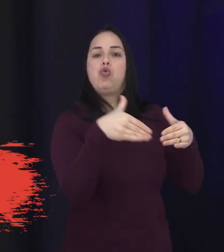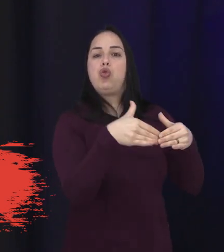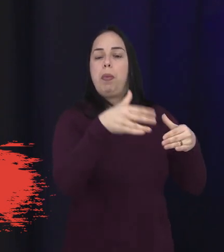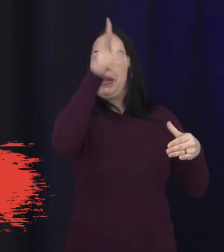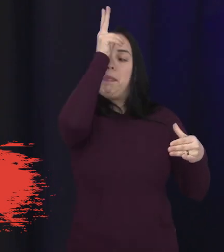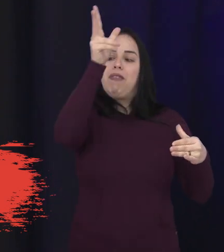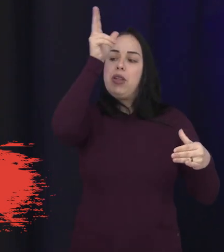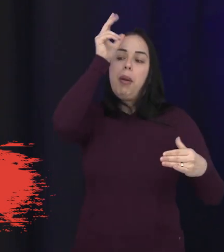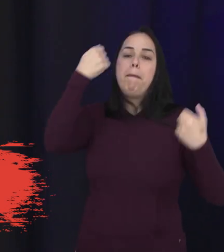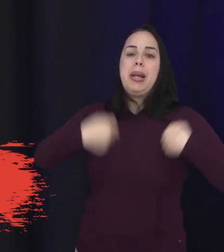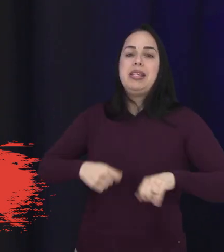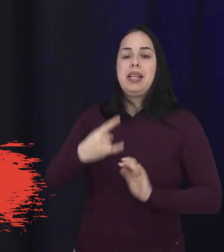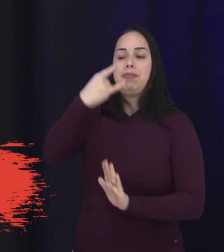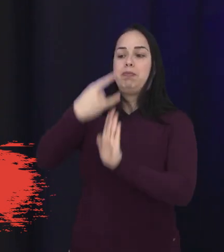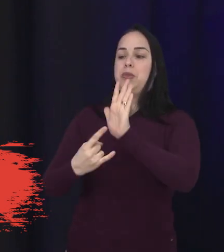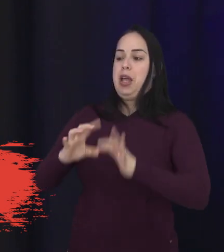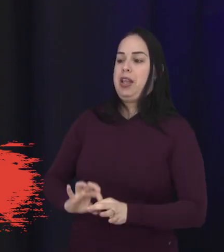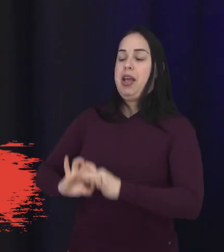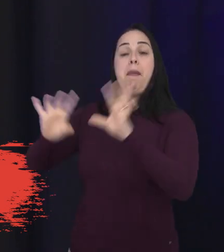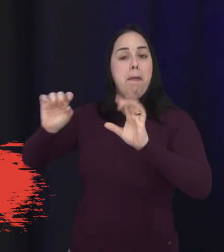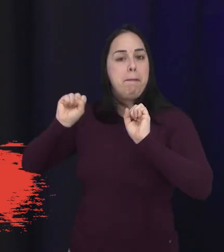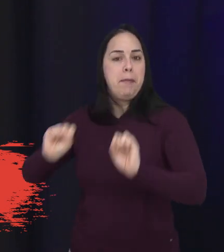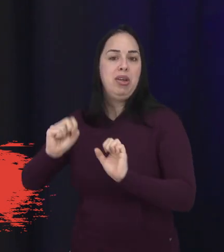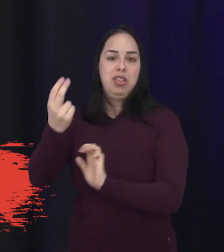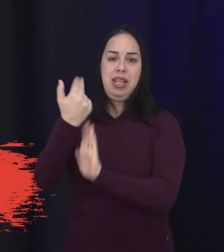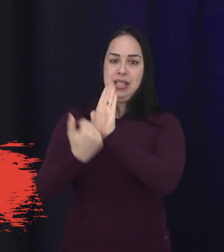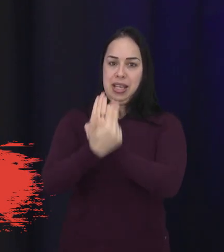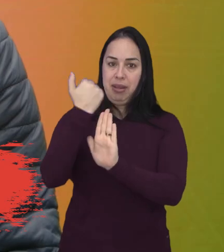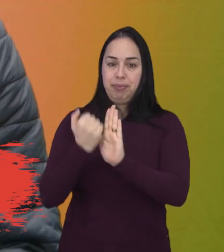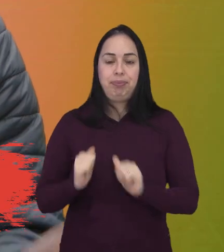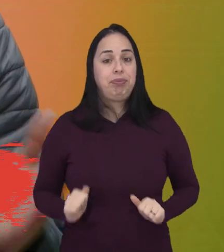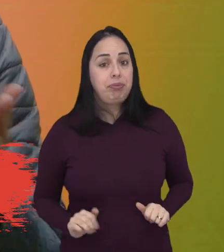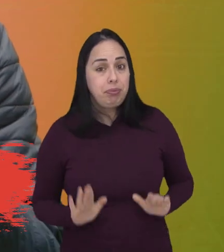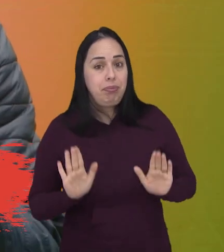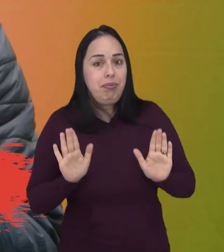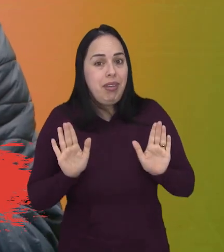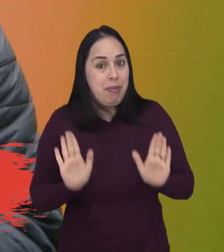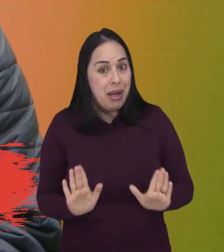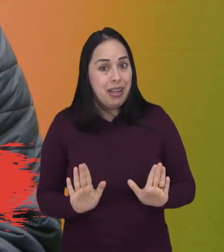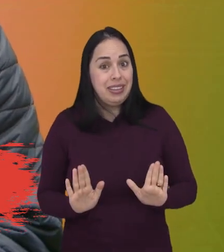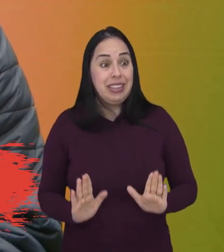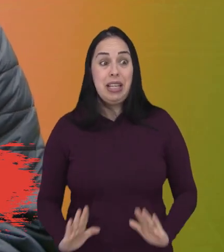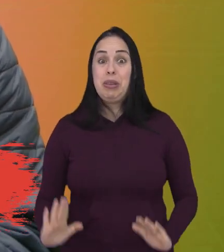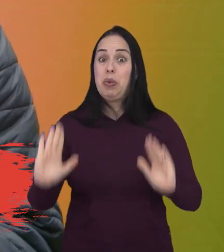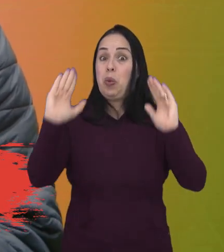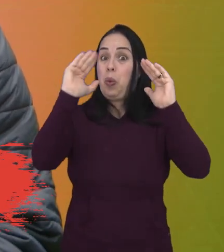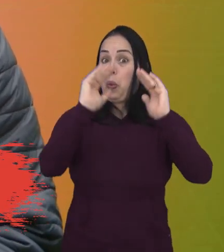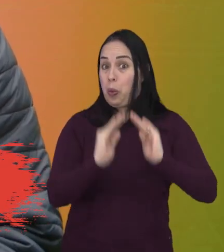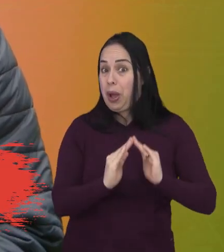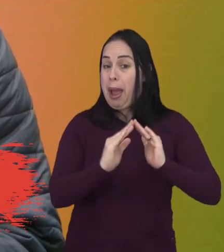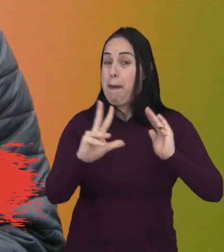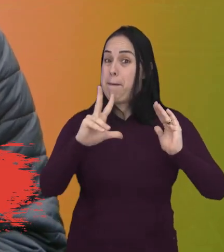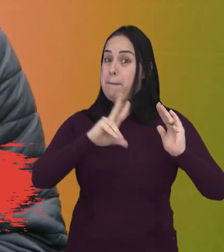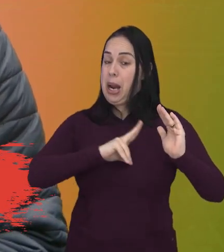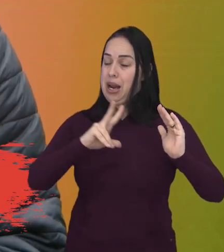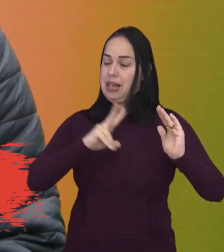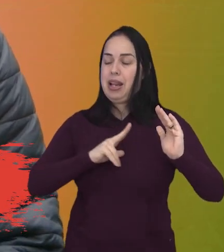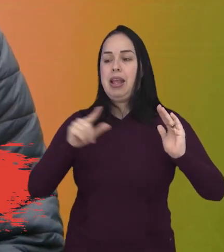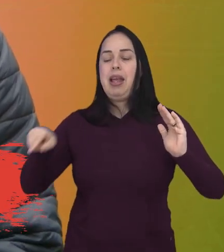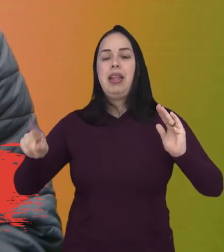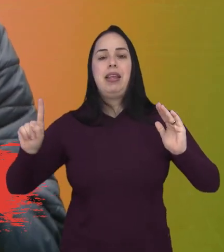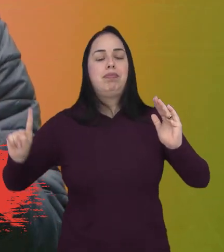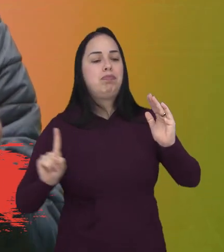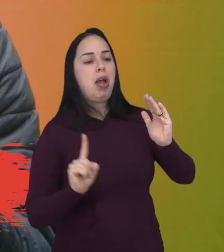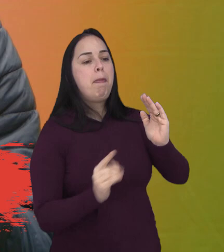da Comissão de Proteção à Paisagem Urbana e das subprefeituras. Quando for numa propriedade privada, aí o pedido tem que